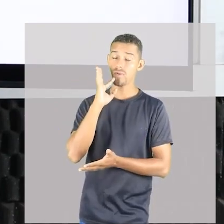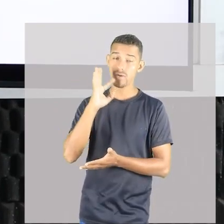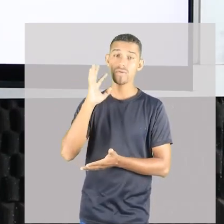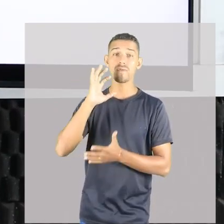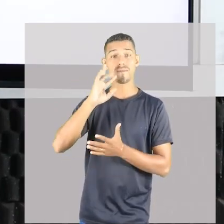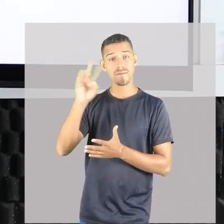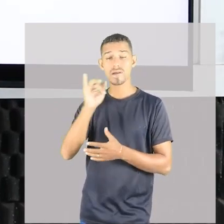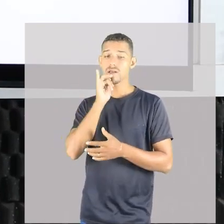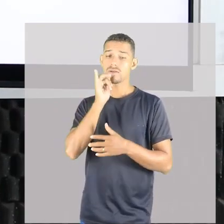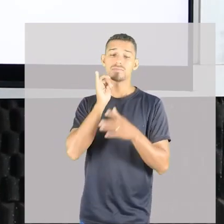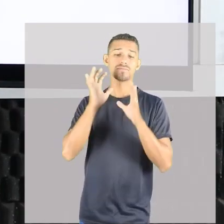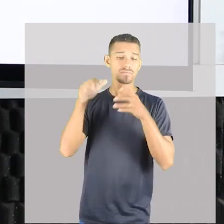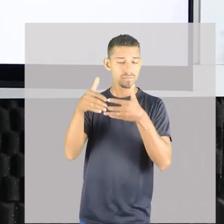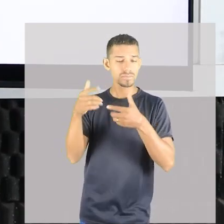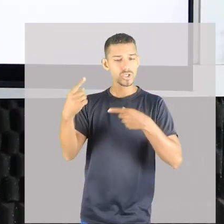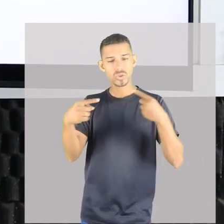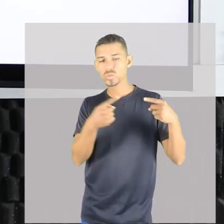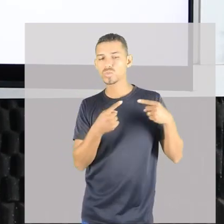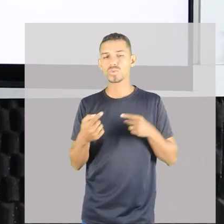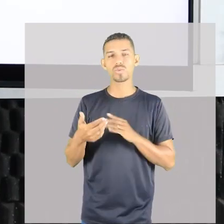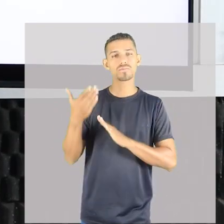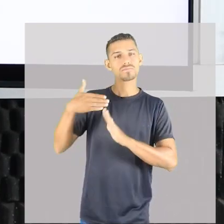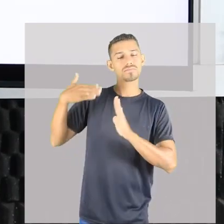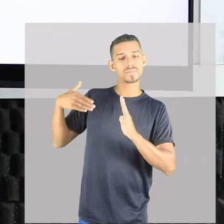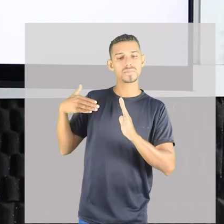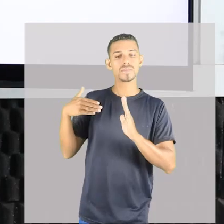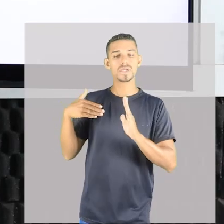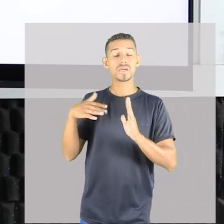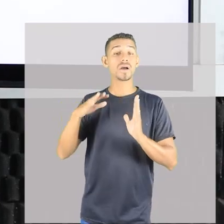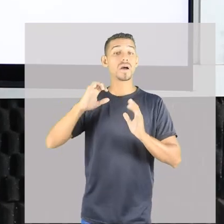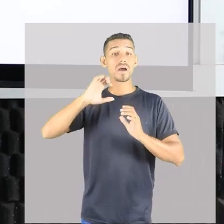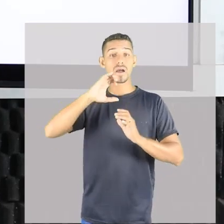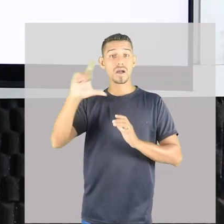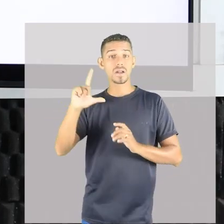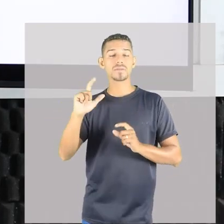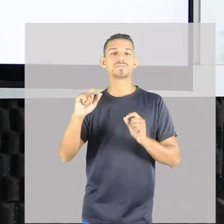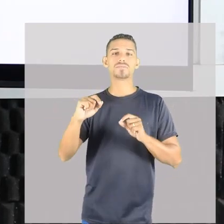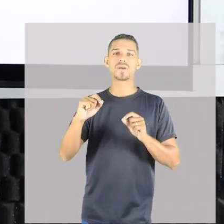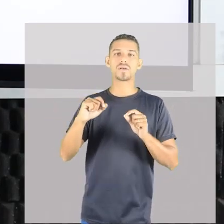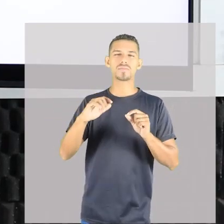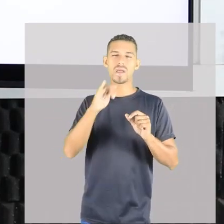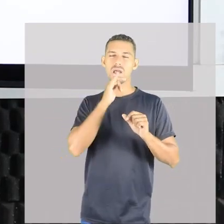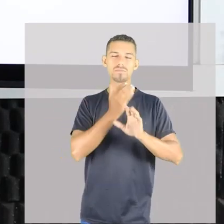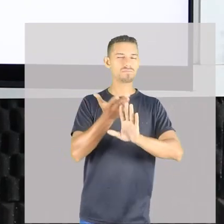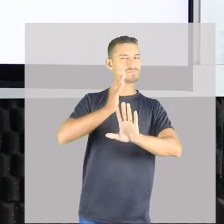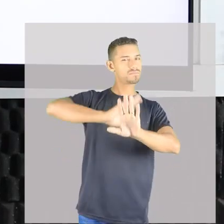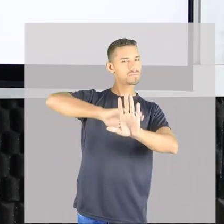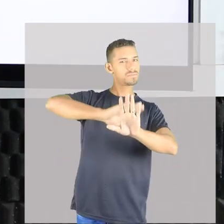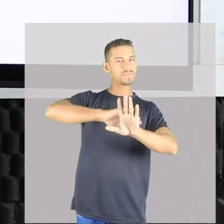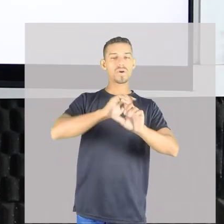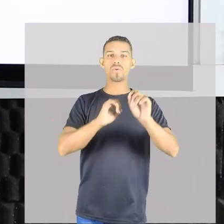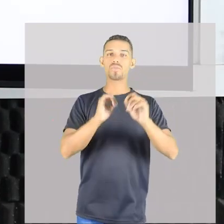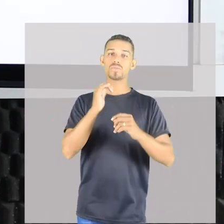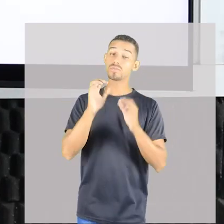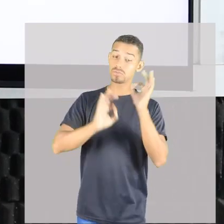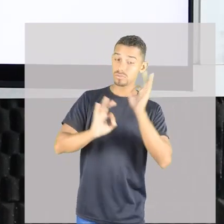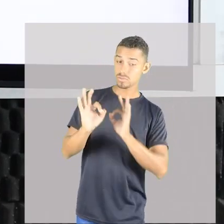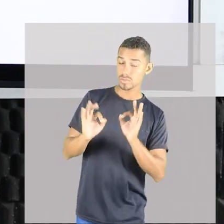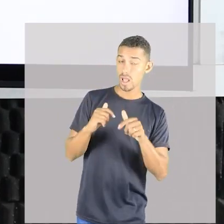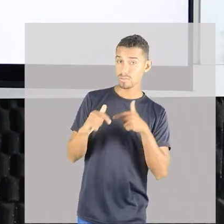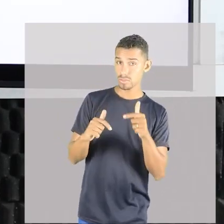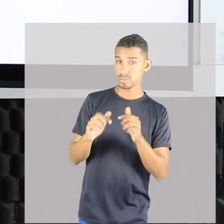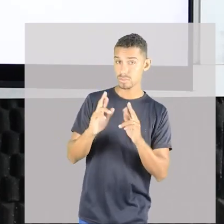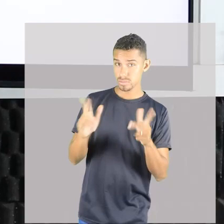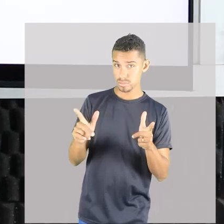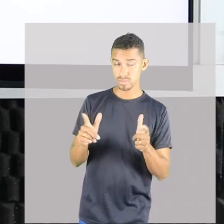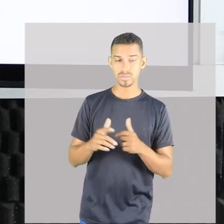daquilo que estavam sendo discutidos anteriormente, mas, claro, de uma roupagem ou um modus operandi